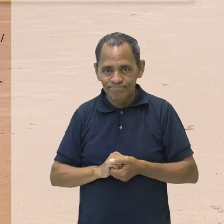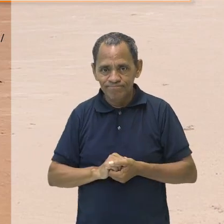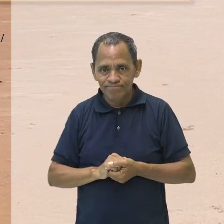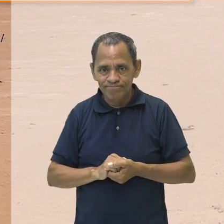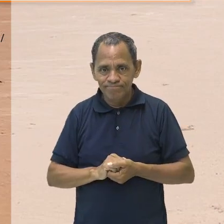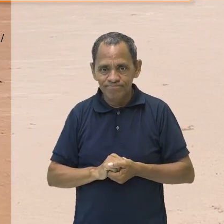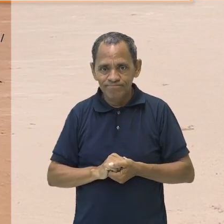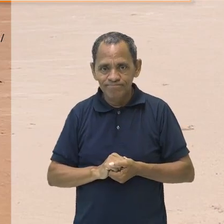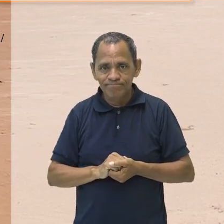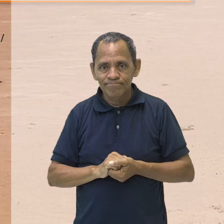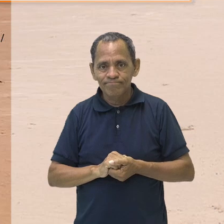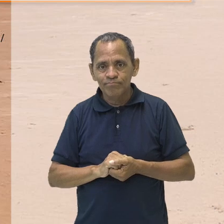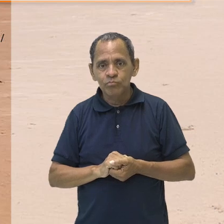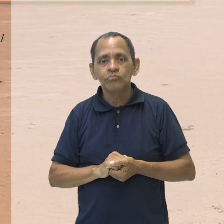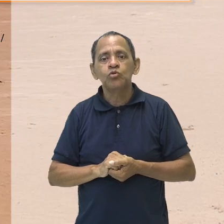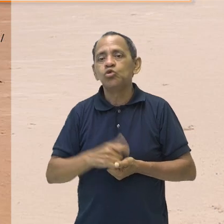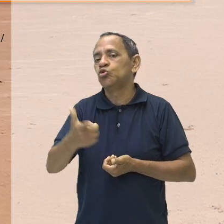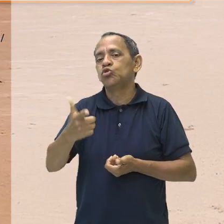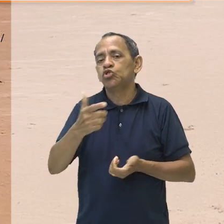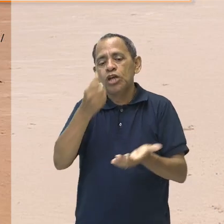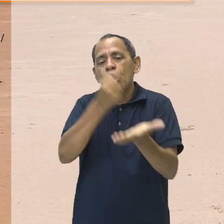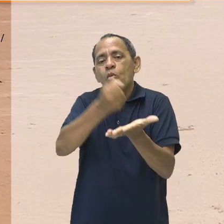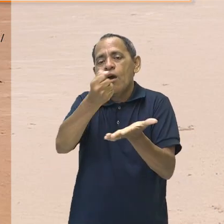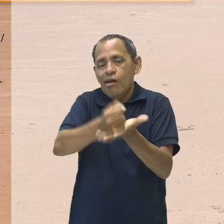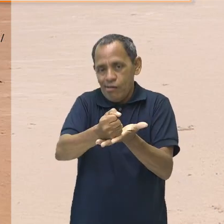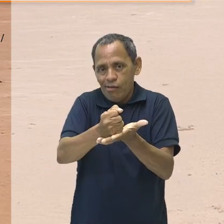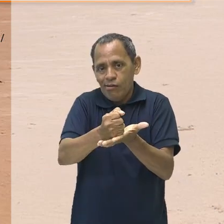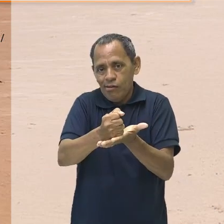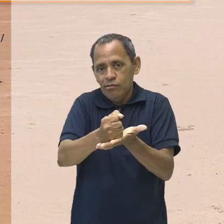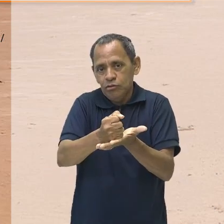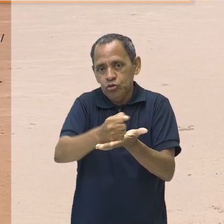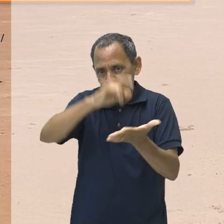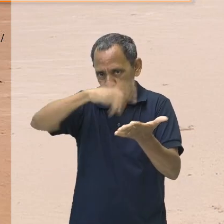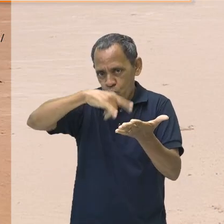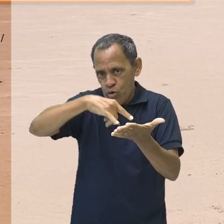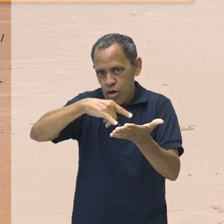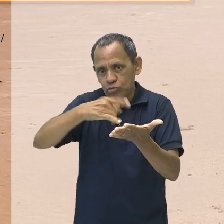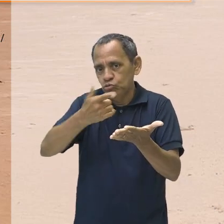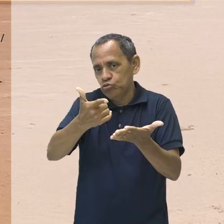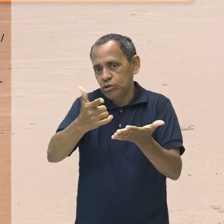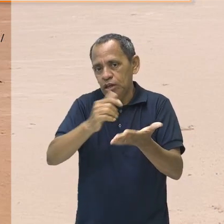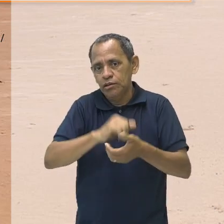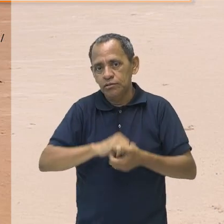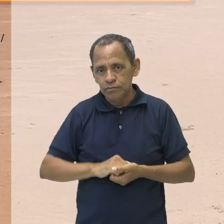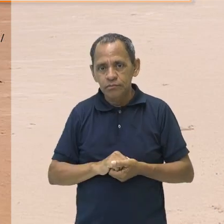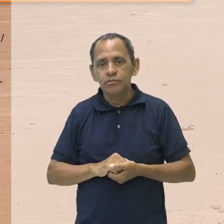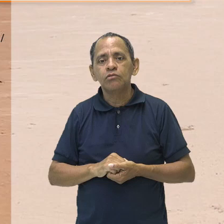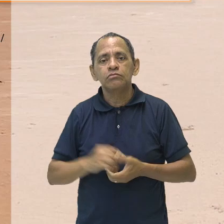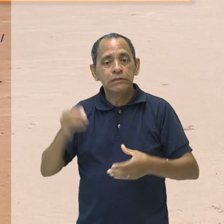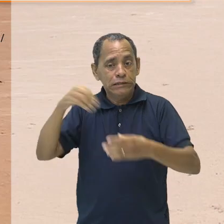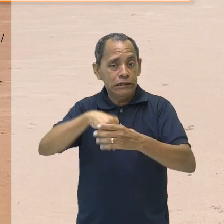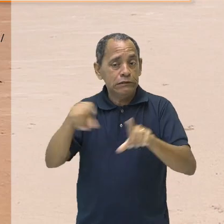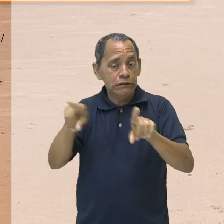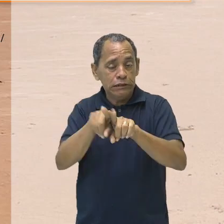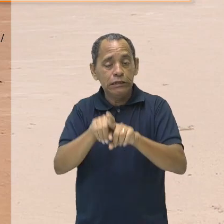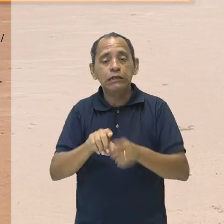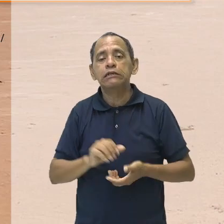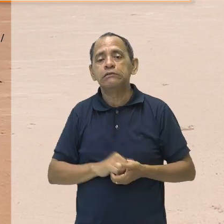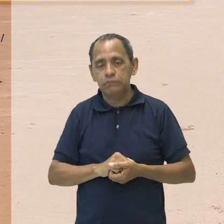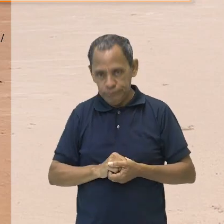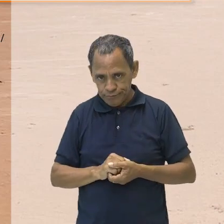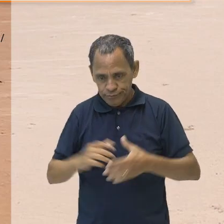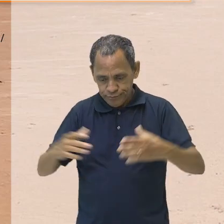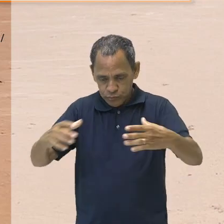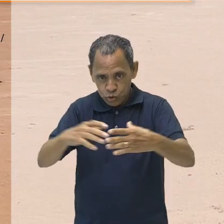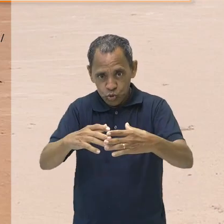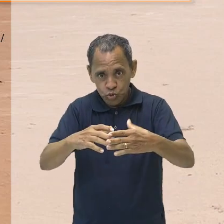uma assinatura na sua carteira de trabalho estão inseridos nessa categoria de trabalho informal. O